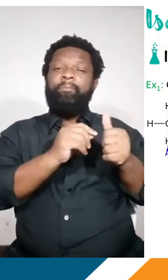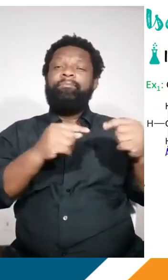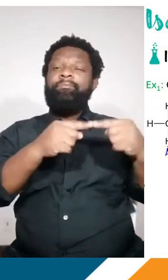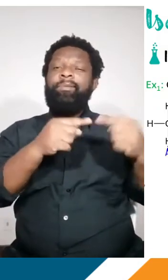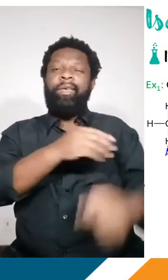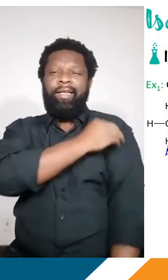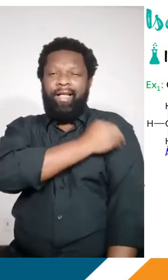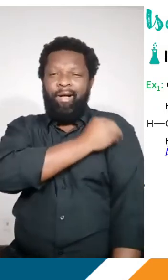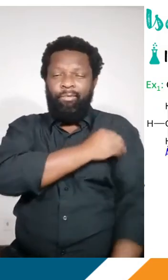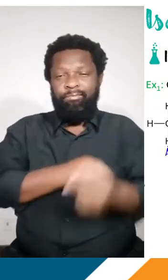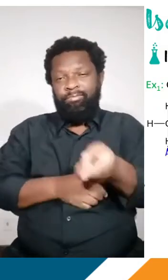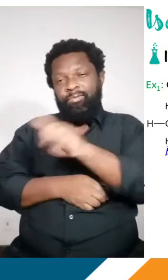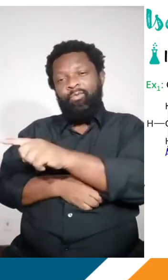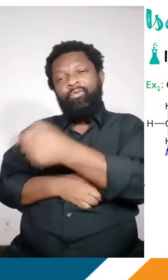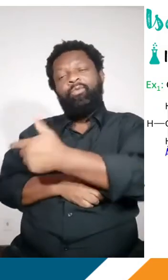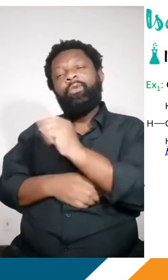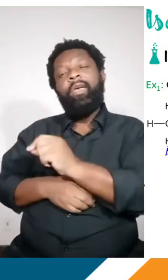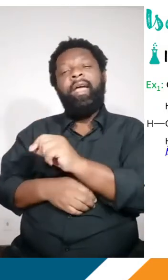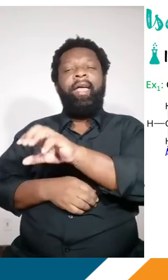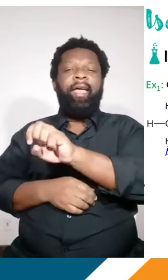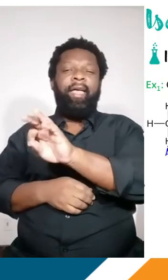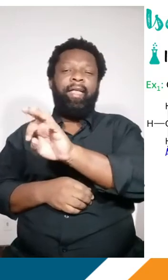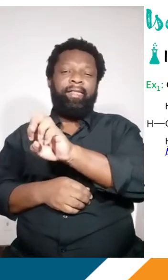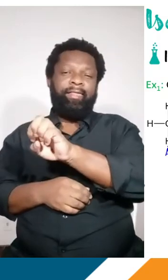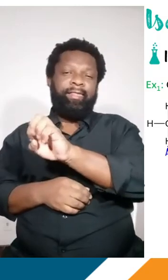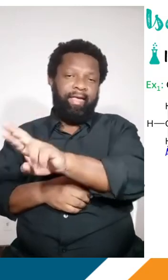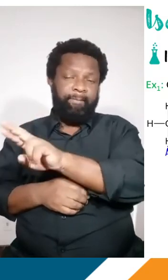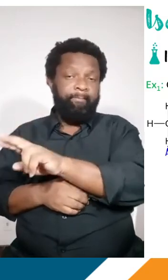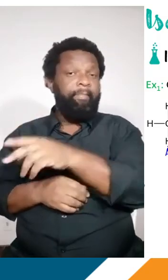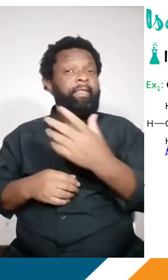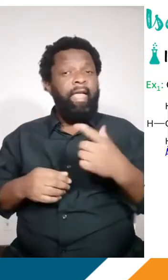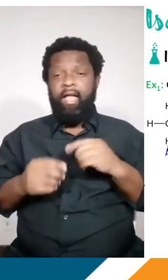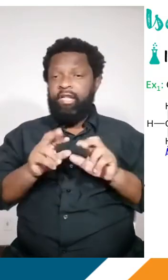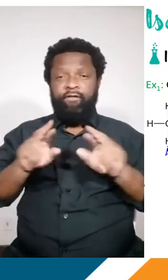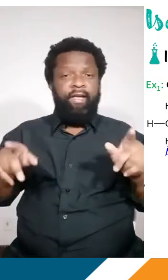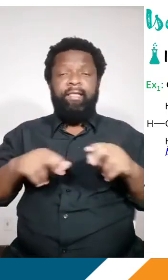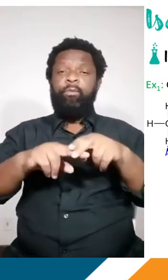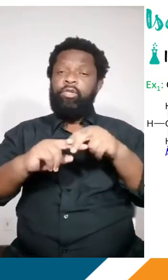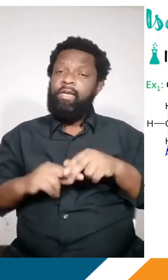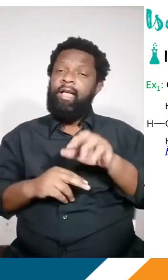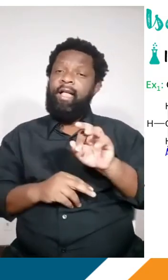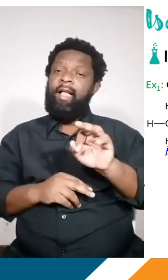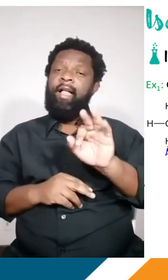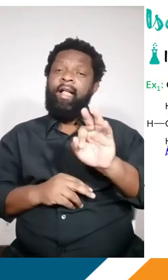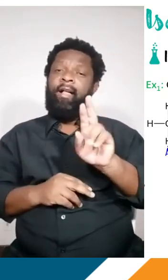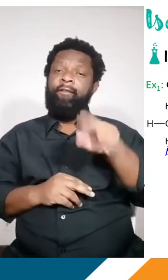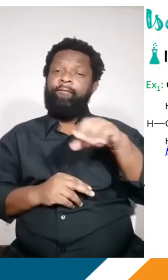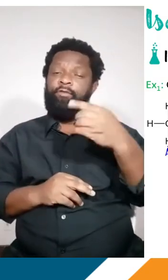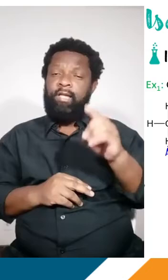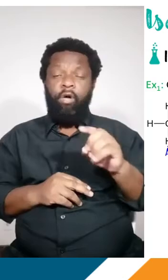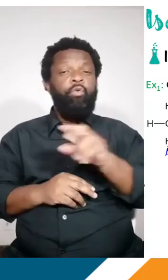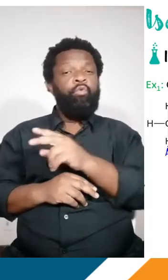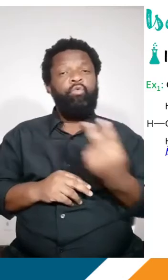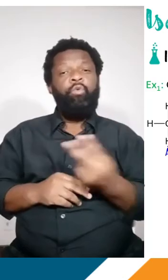álcool e o segundo a função éter. Se eles são isômeros que se diferenciam pela função orgânica, então eu digo